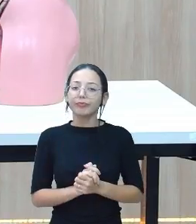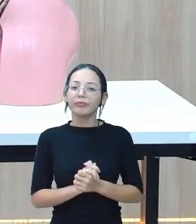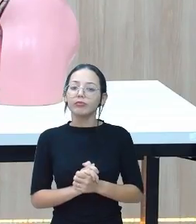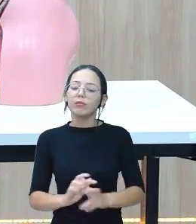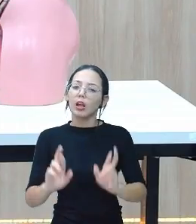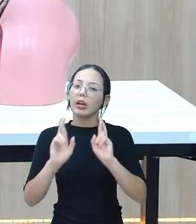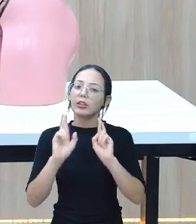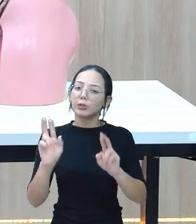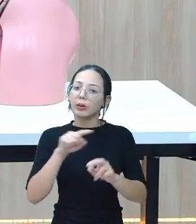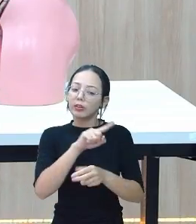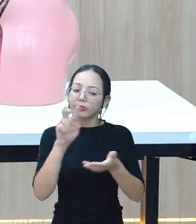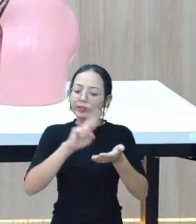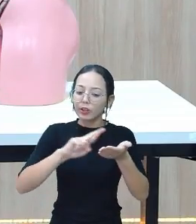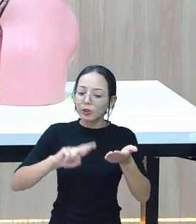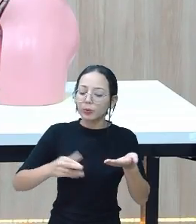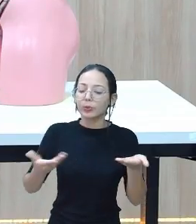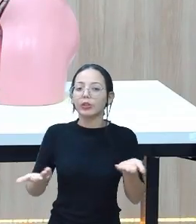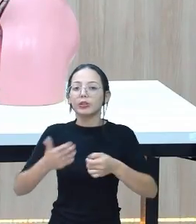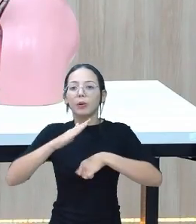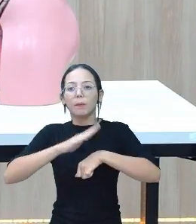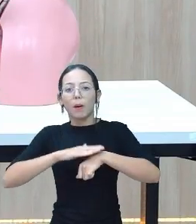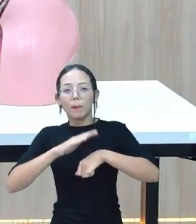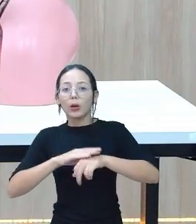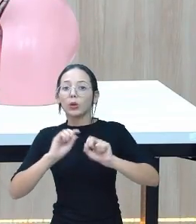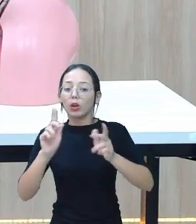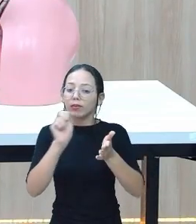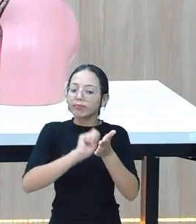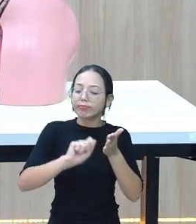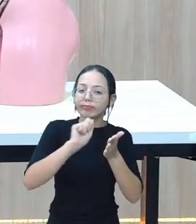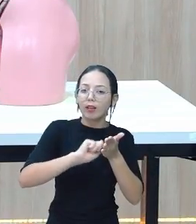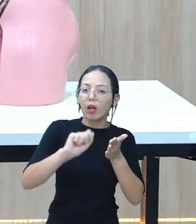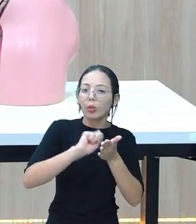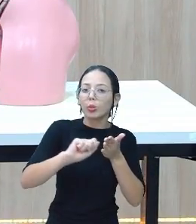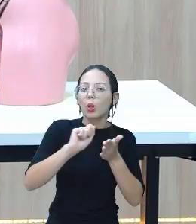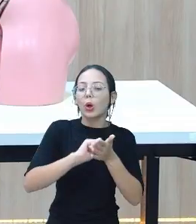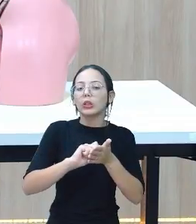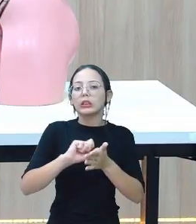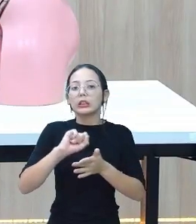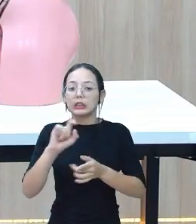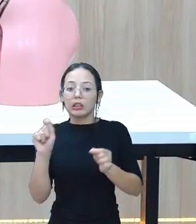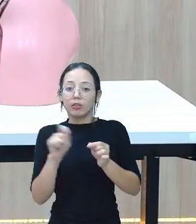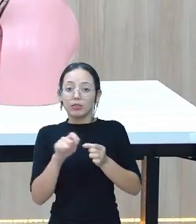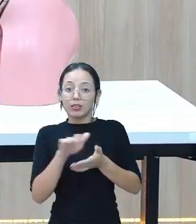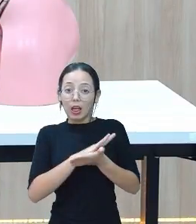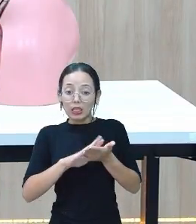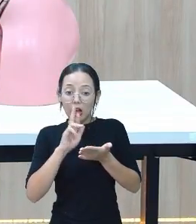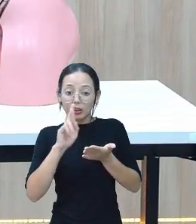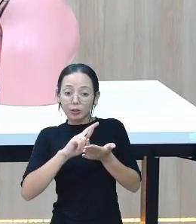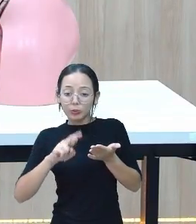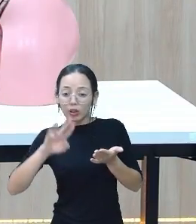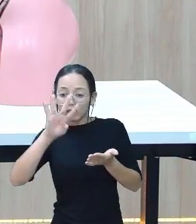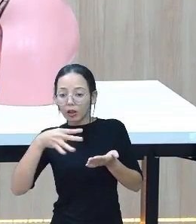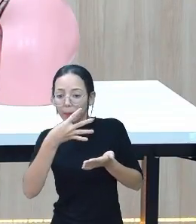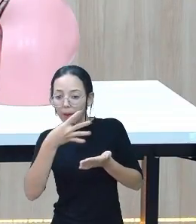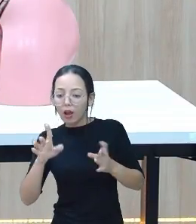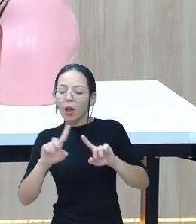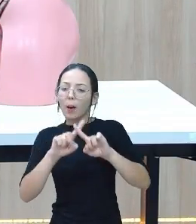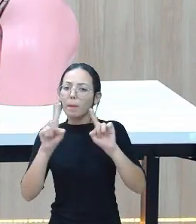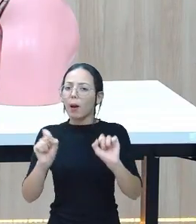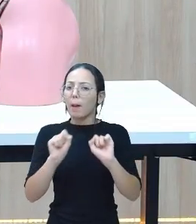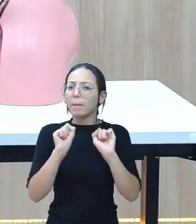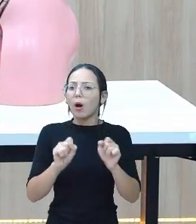com vocês nesse momento, anotem aí direitinho. Se não fizerem essa tabela, mas